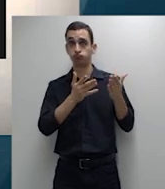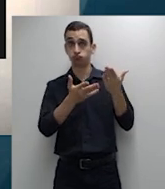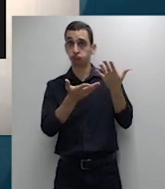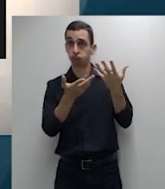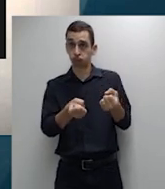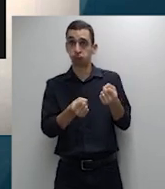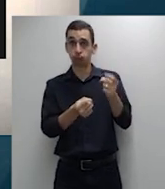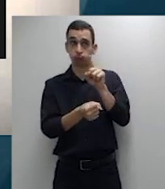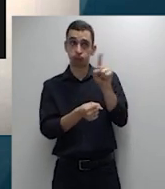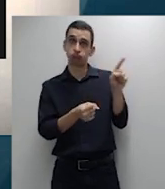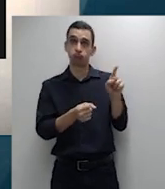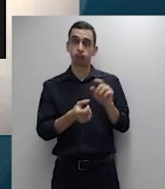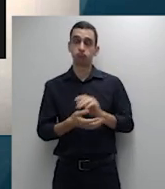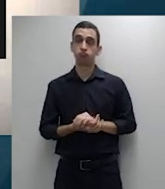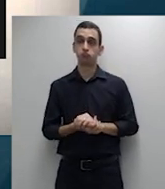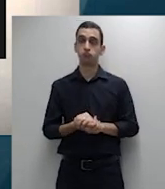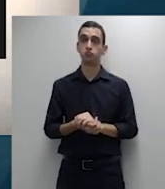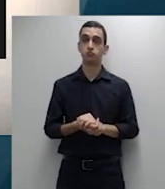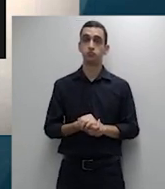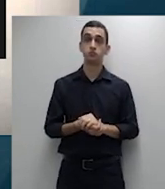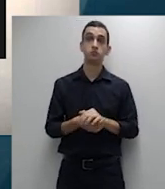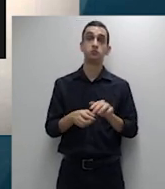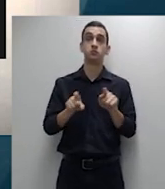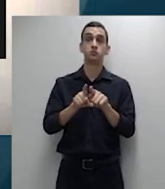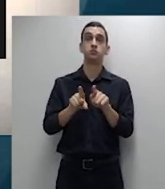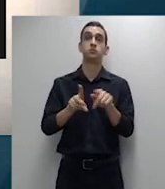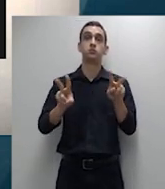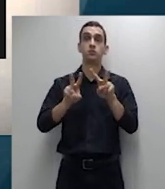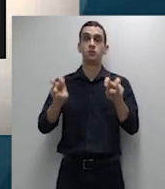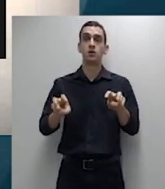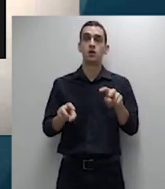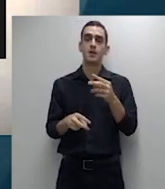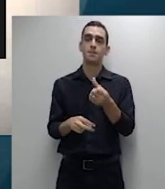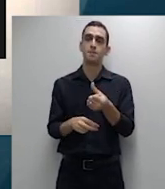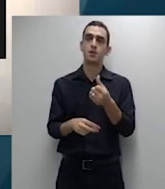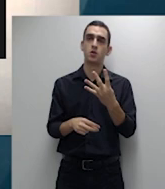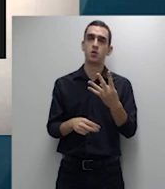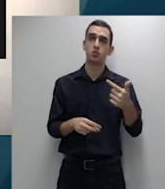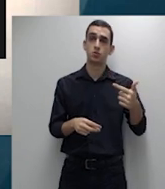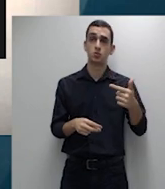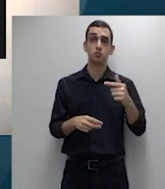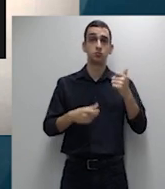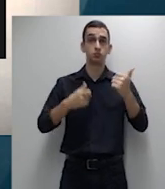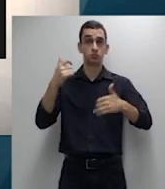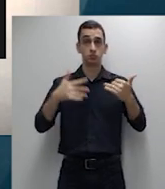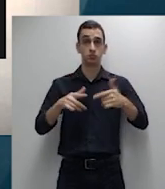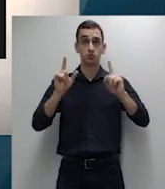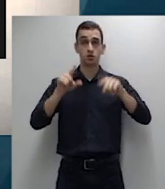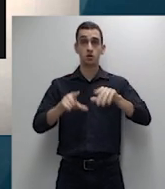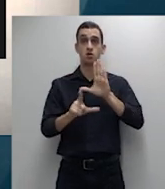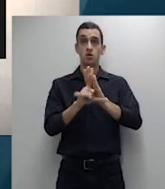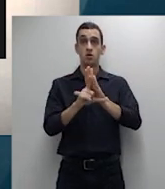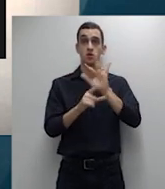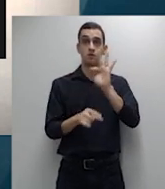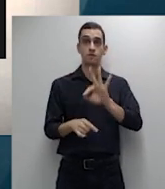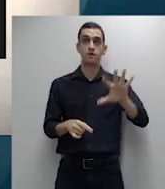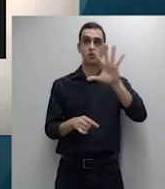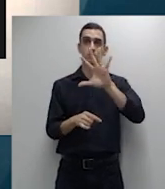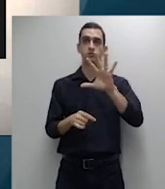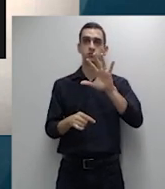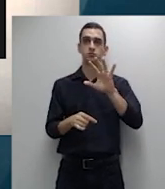ainda mais interessante pela 6482 o objeto edição era uma lei estadual era a lei federal de